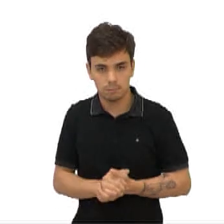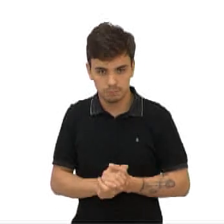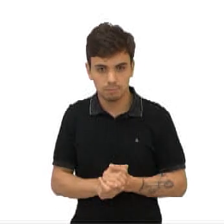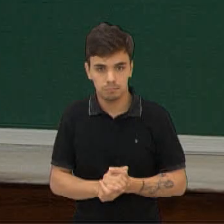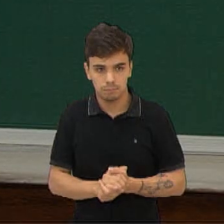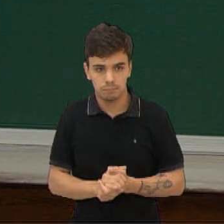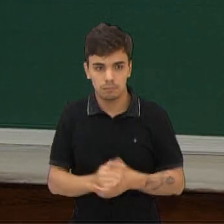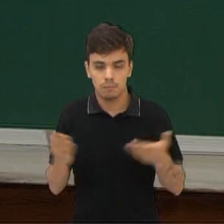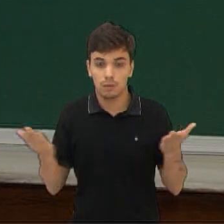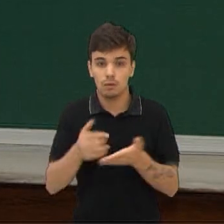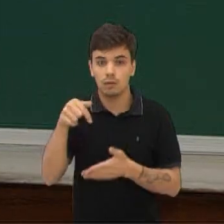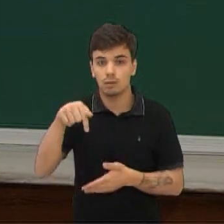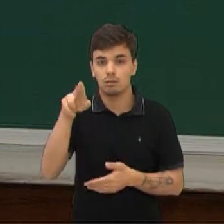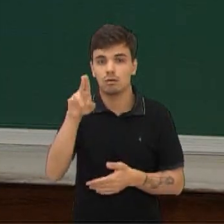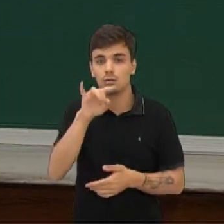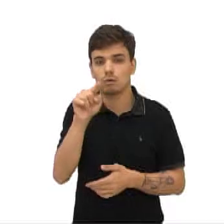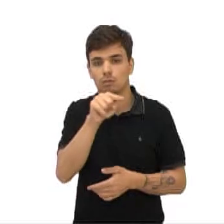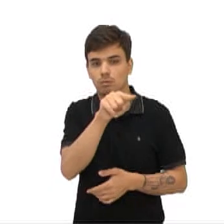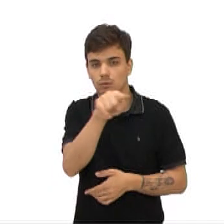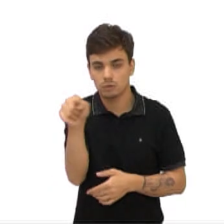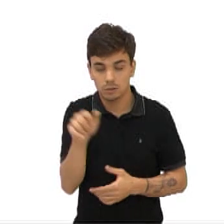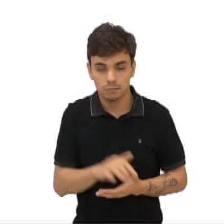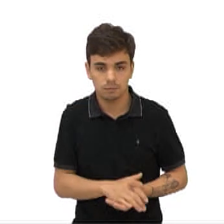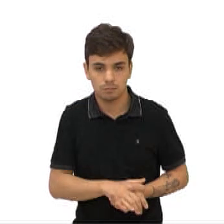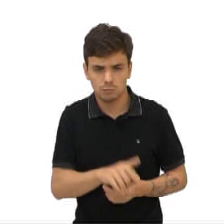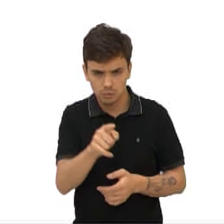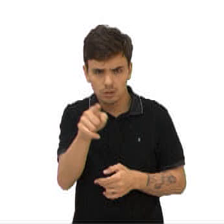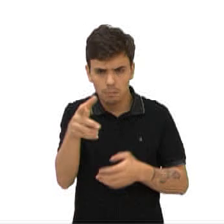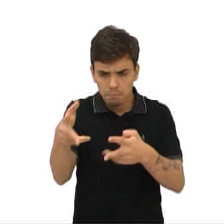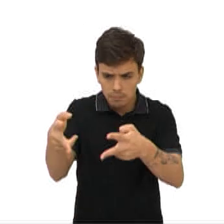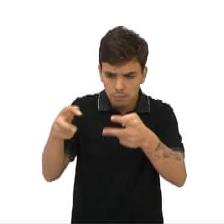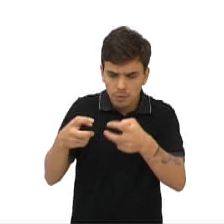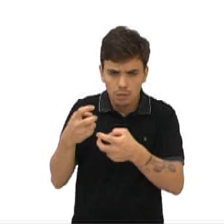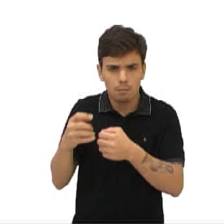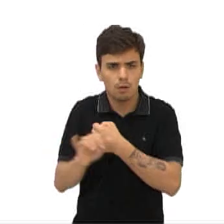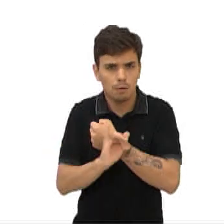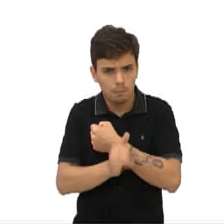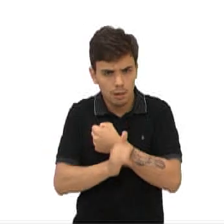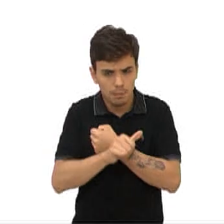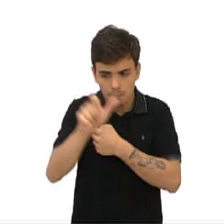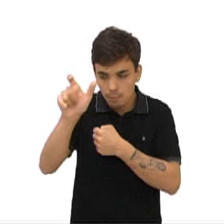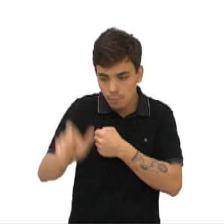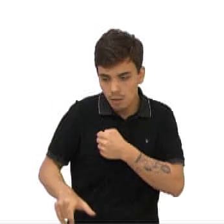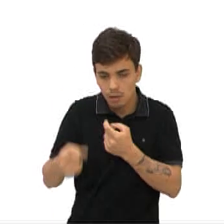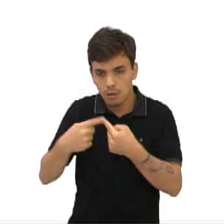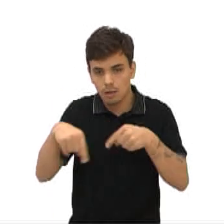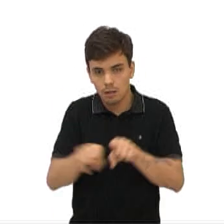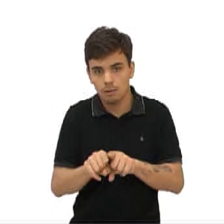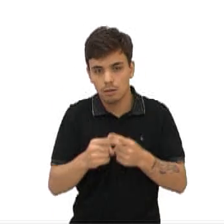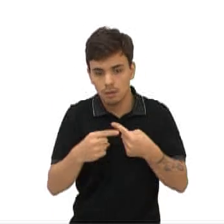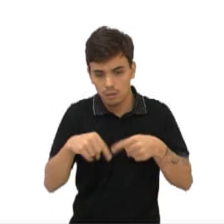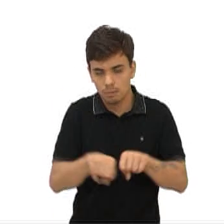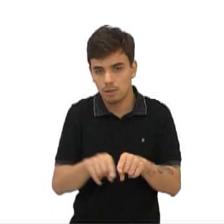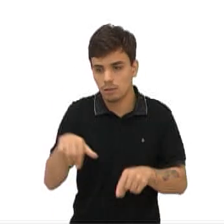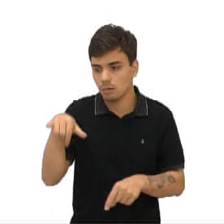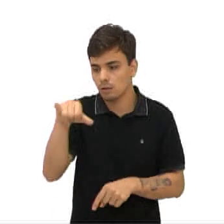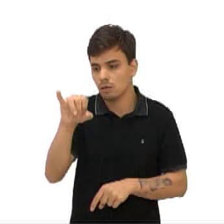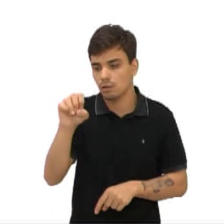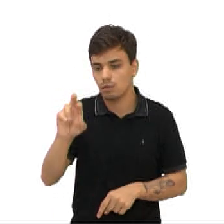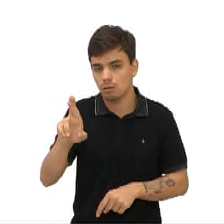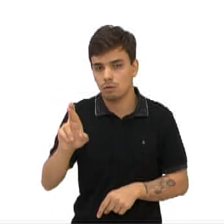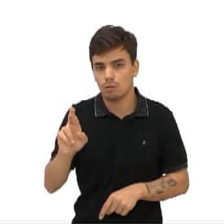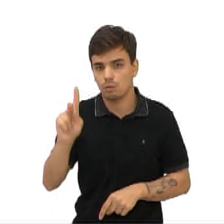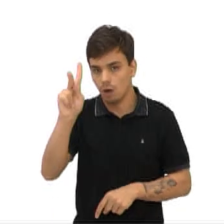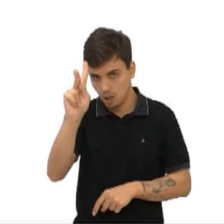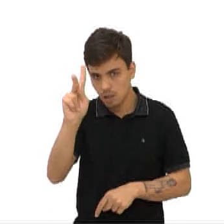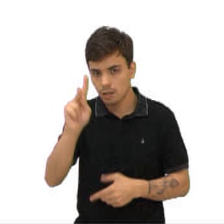E agora eu tenho um quiz para você. Você reparou como a cronista repete a palavra York, que é a raça do seu